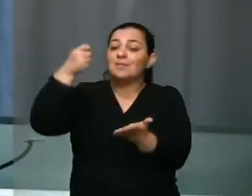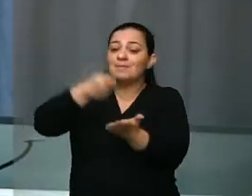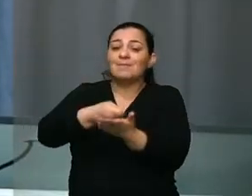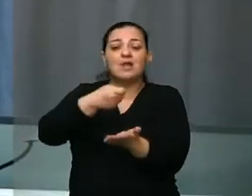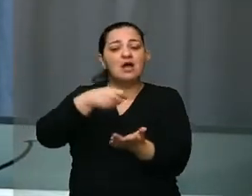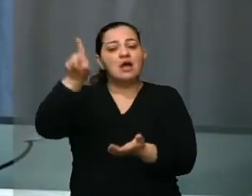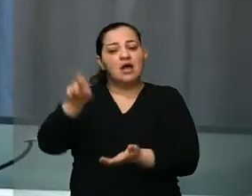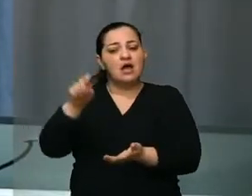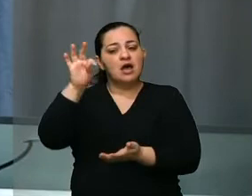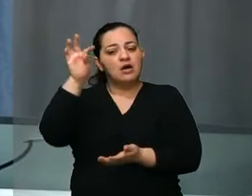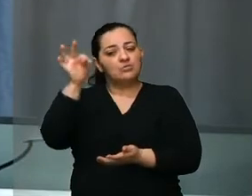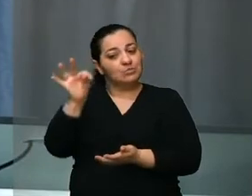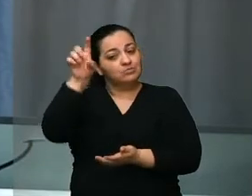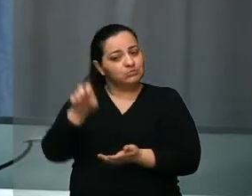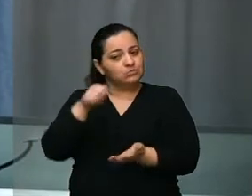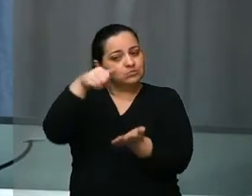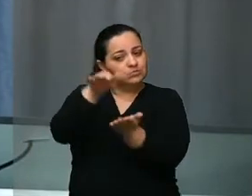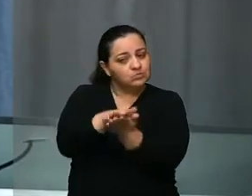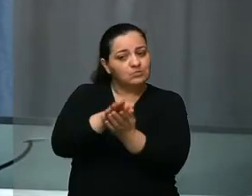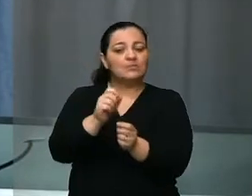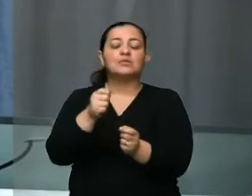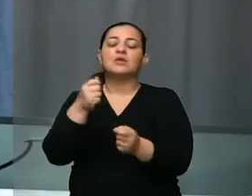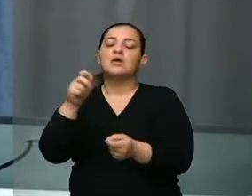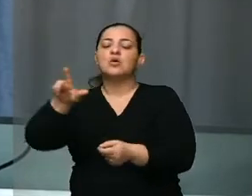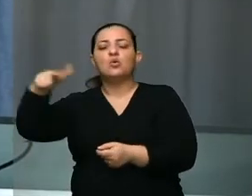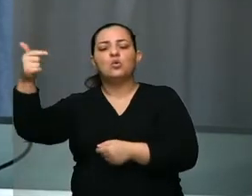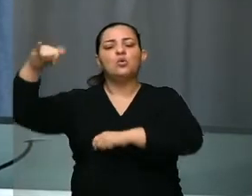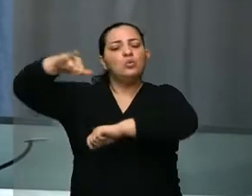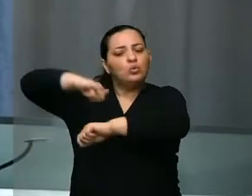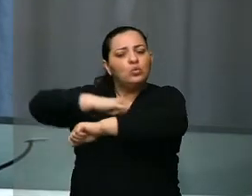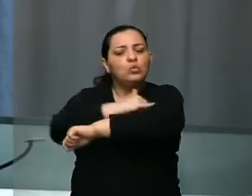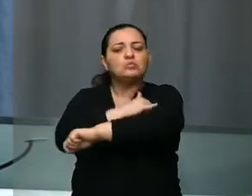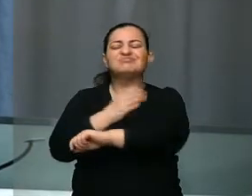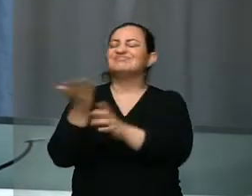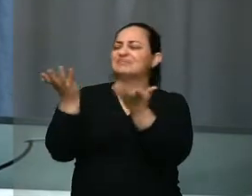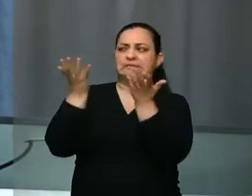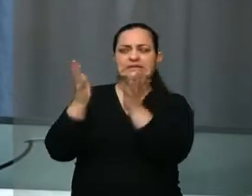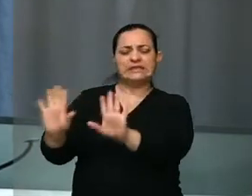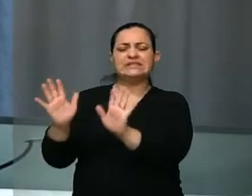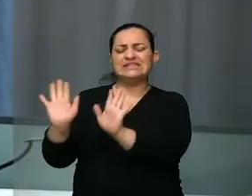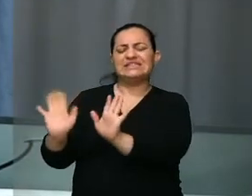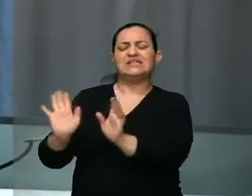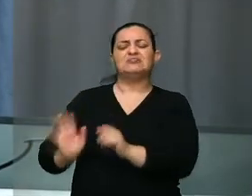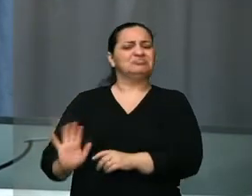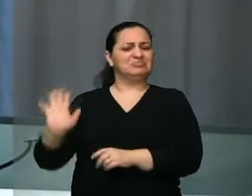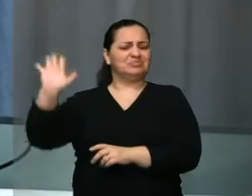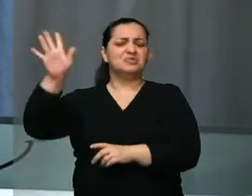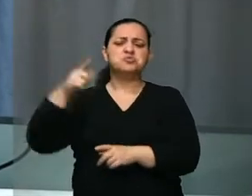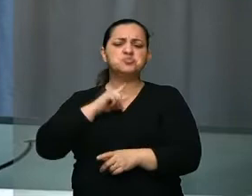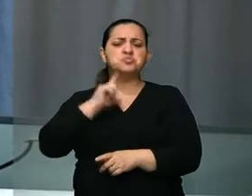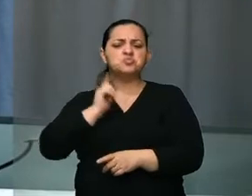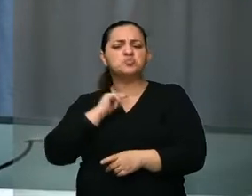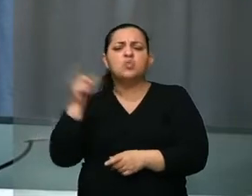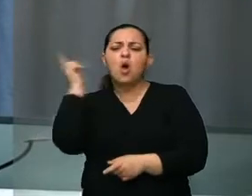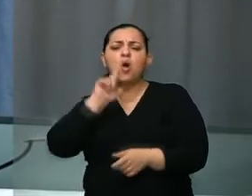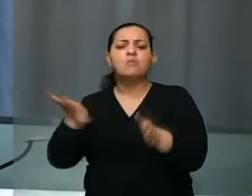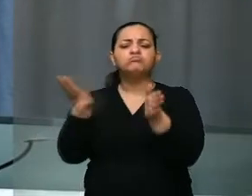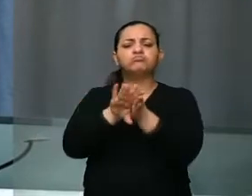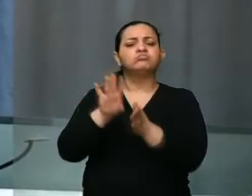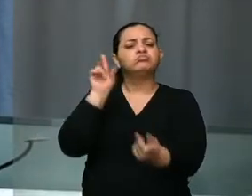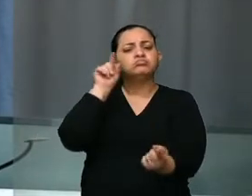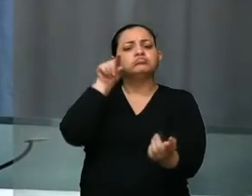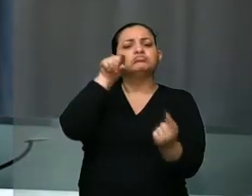naquele aeroporto no outro aeroporto e ele não quis pagar essa taxa não eu tenho pra ir até lá